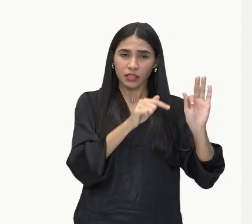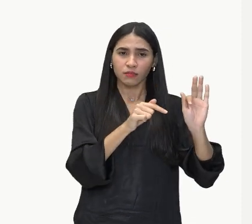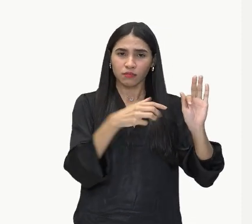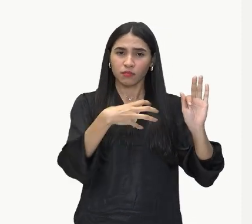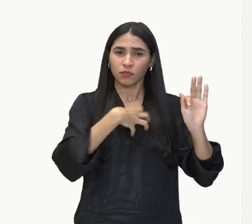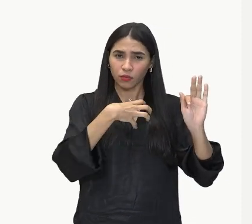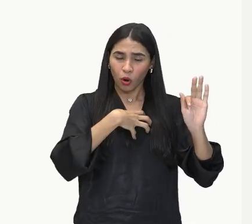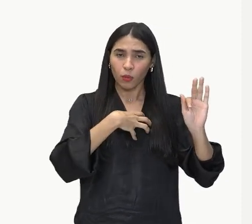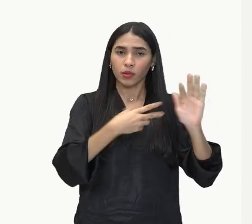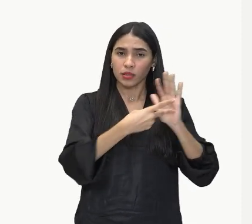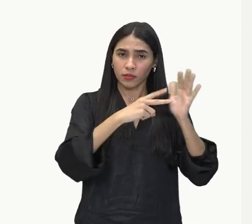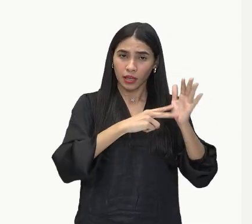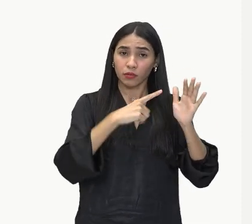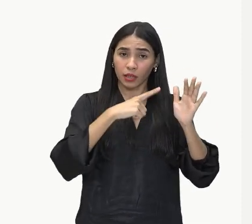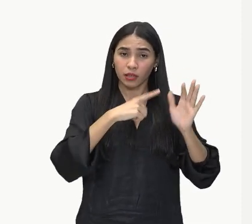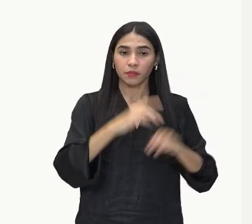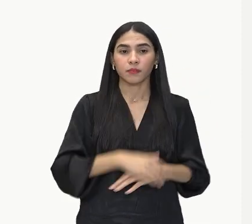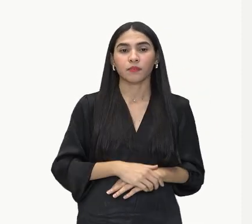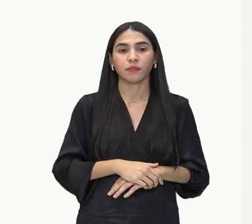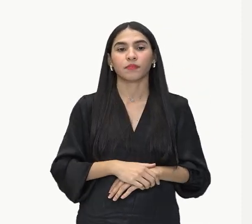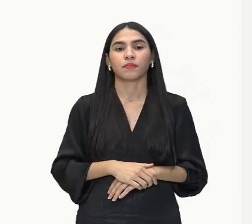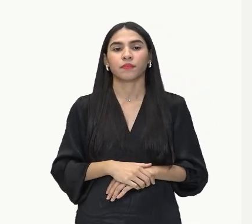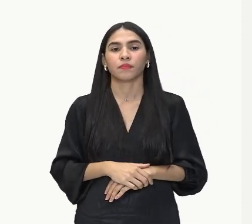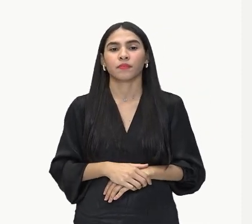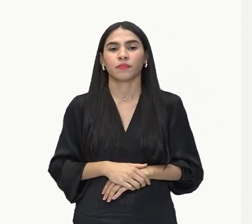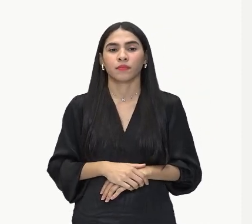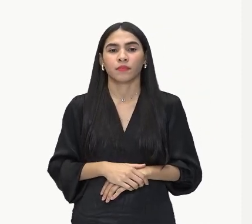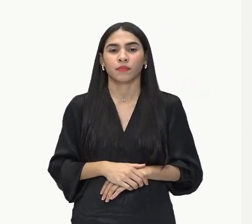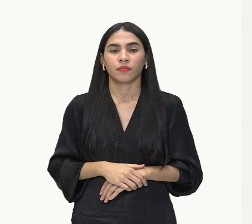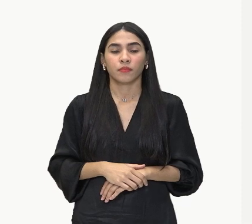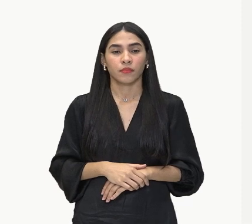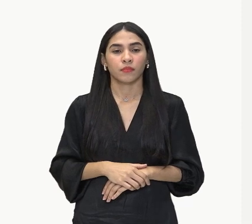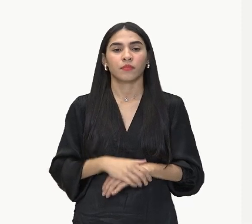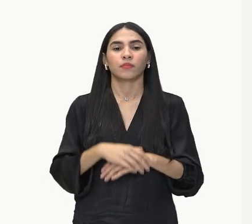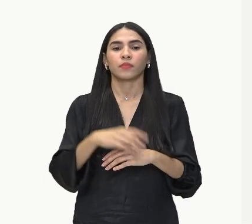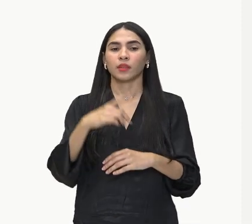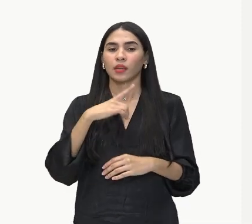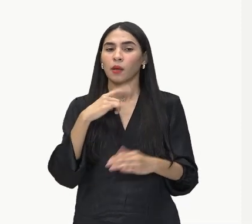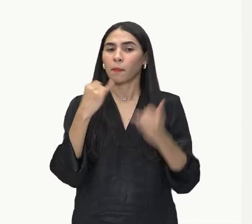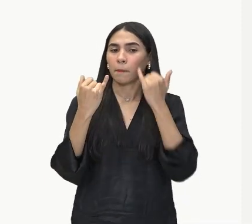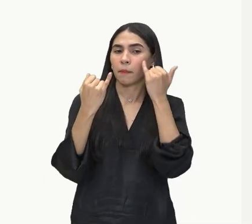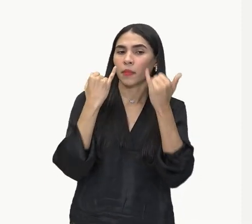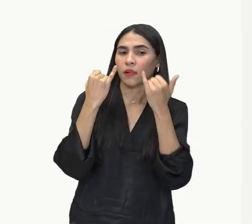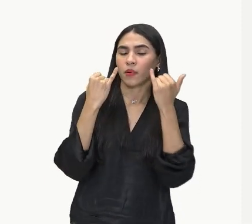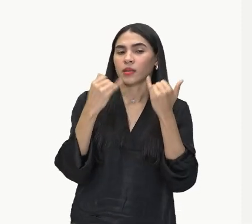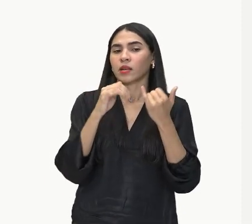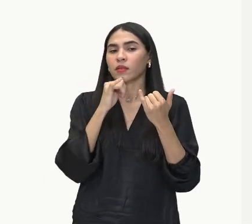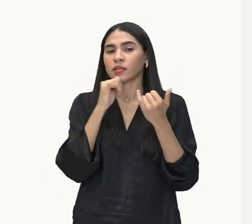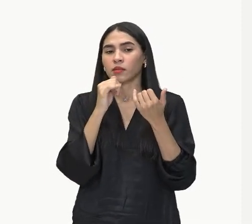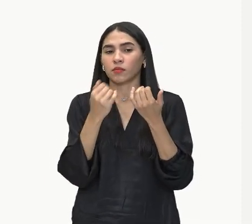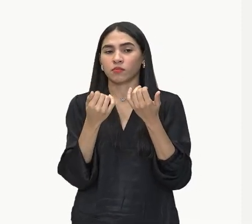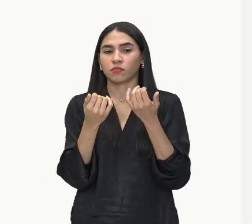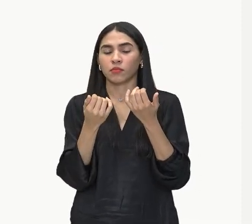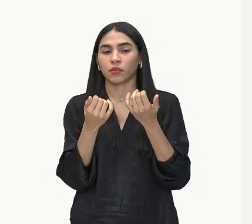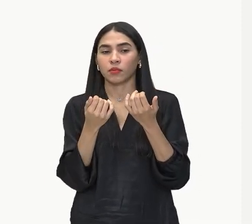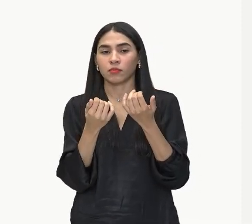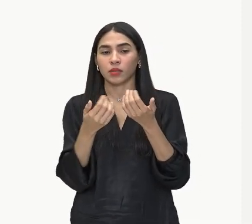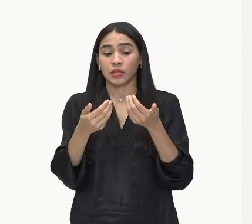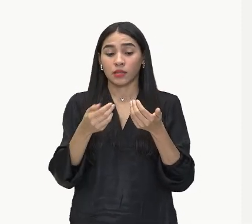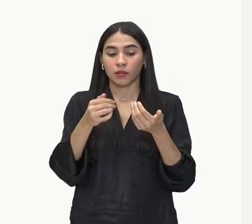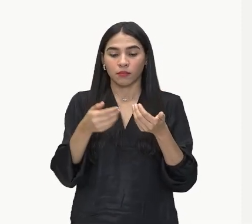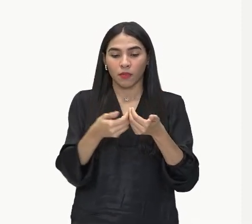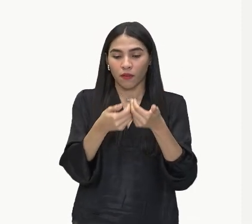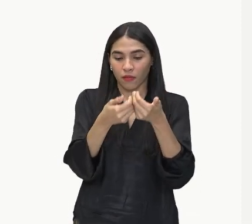uma informação aqui que se sustenta, ou seja, eu tenho um enunciado que quando foi separado do